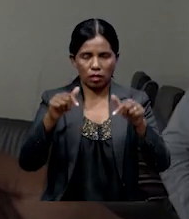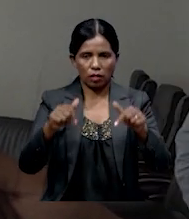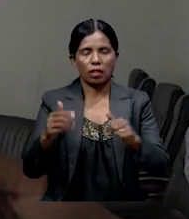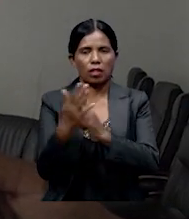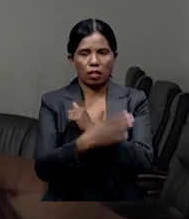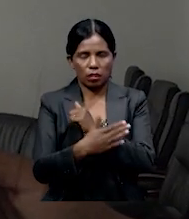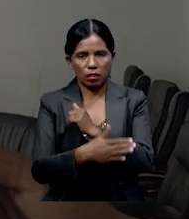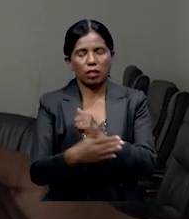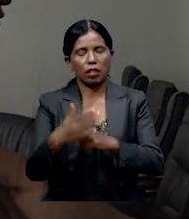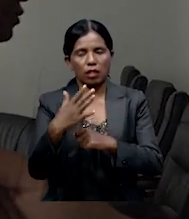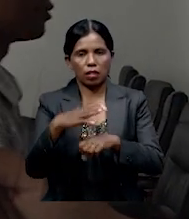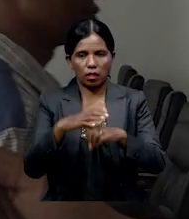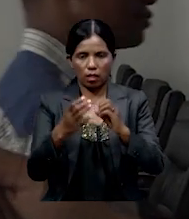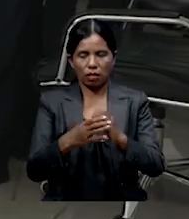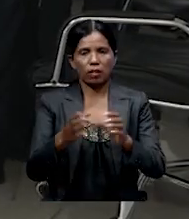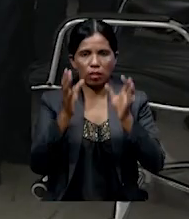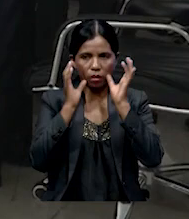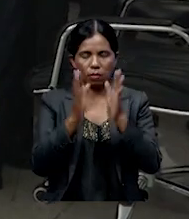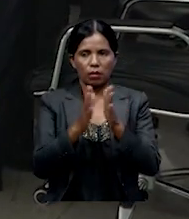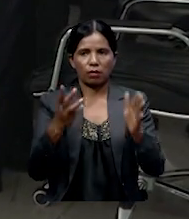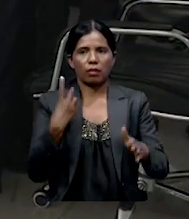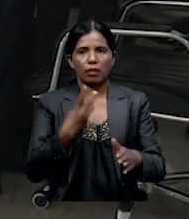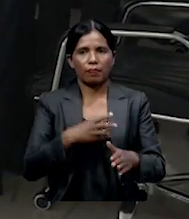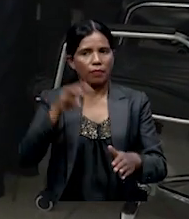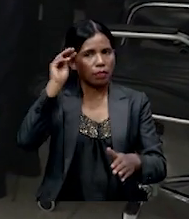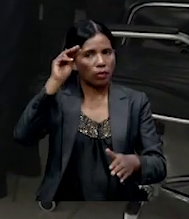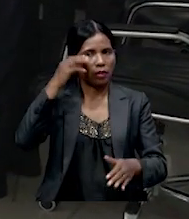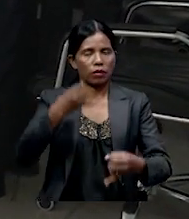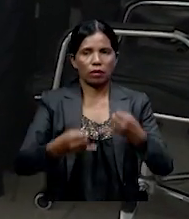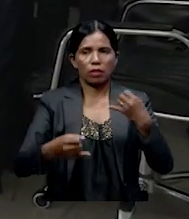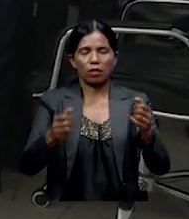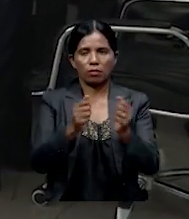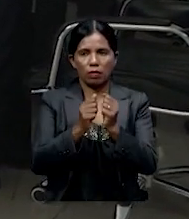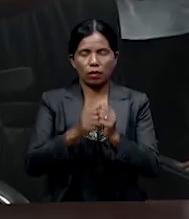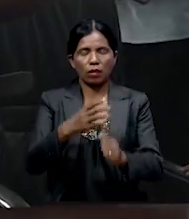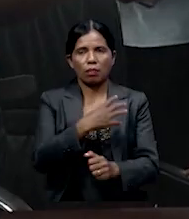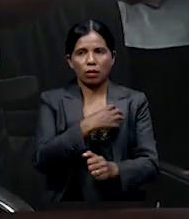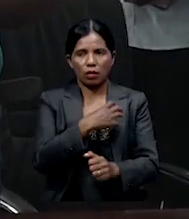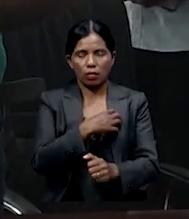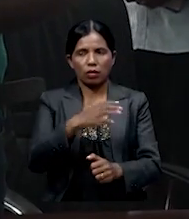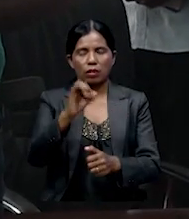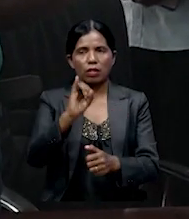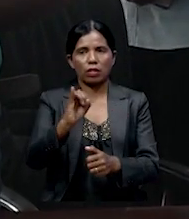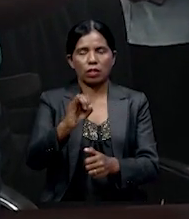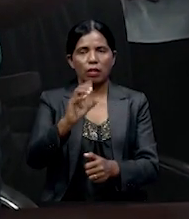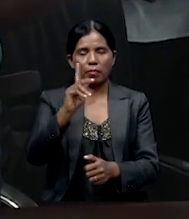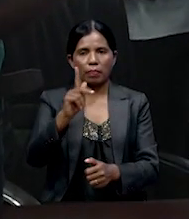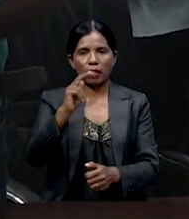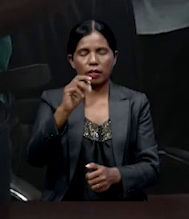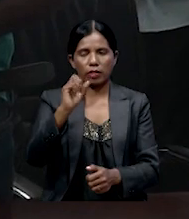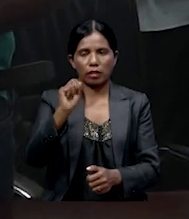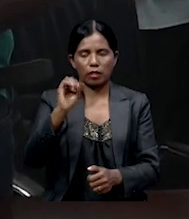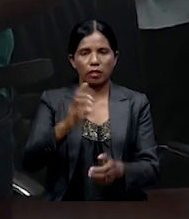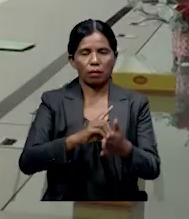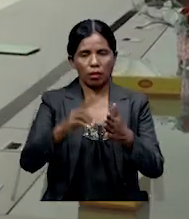bane tis ne tis te buat baita. Ministro de Justiça mos se hamutu ko polícia científica investigação criminal e a semana